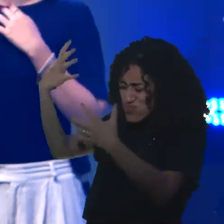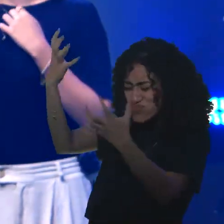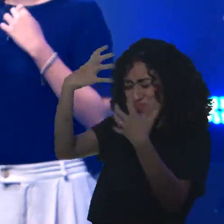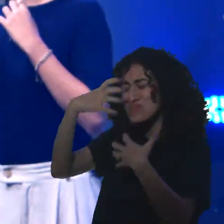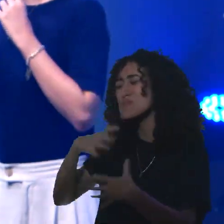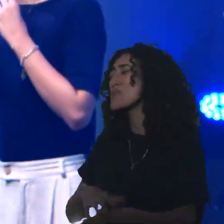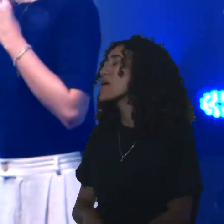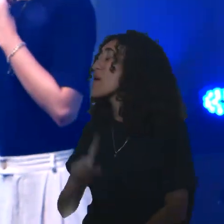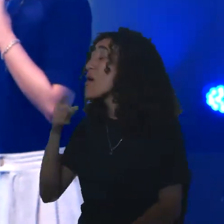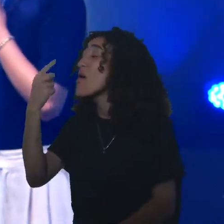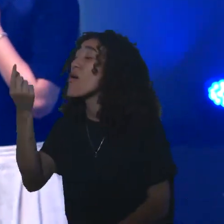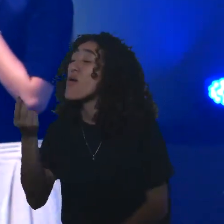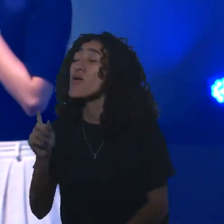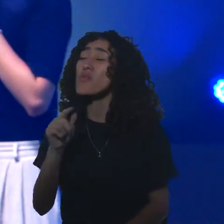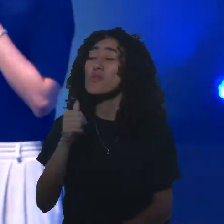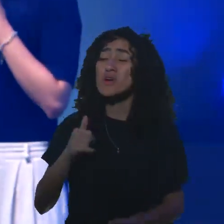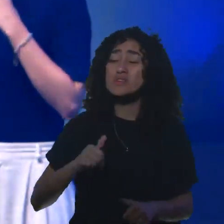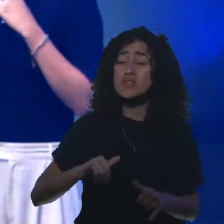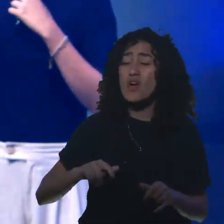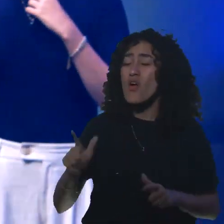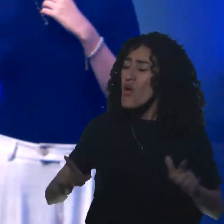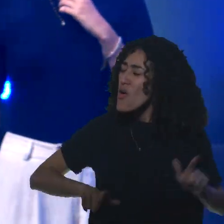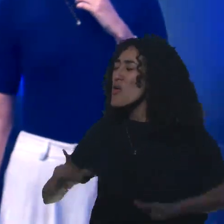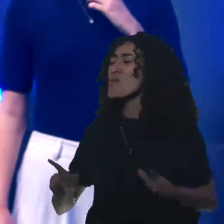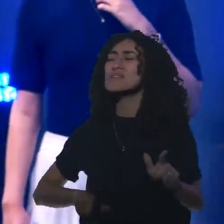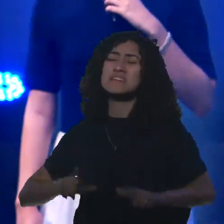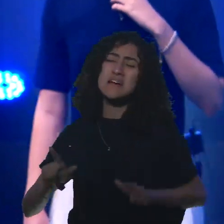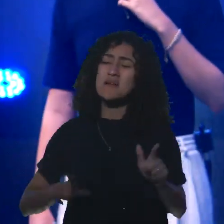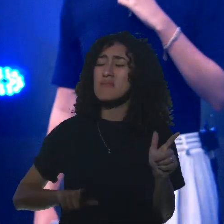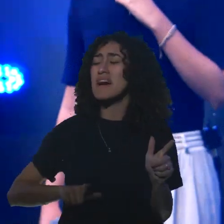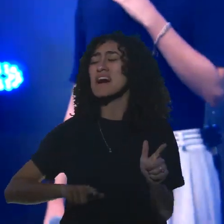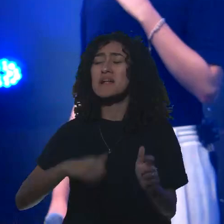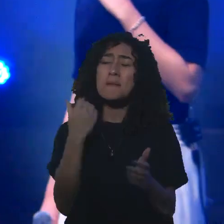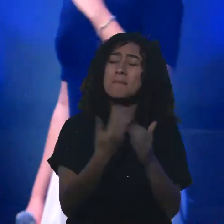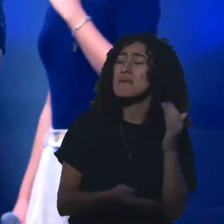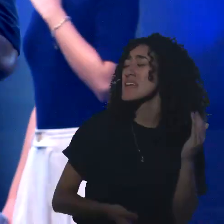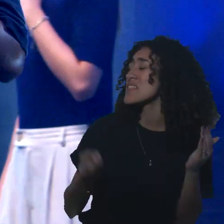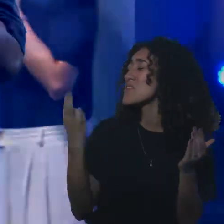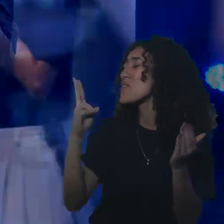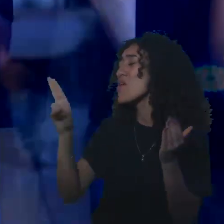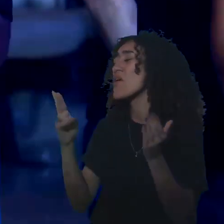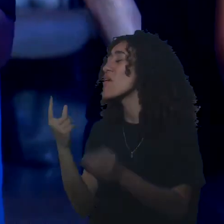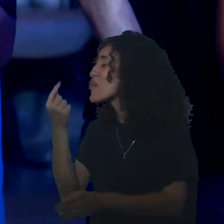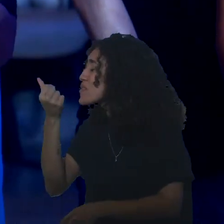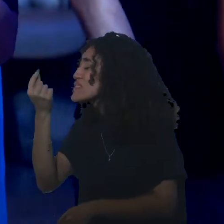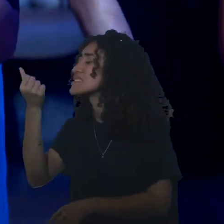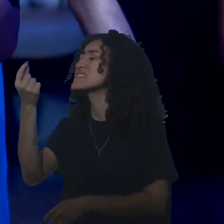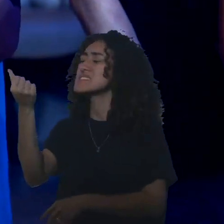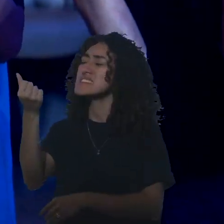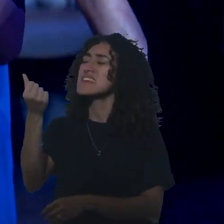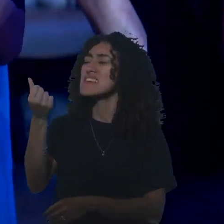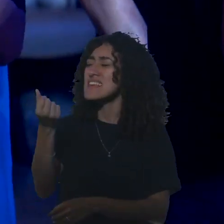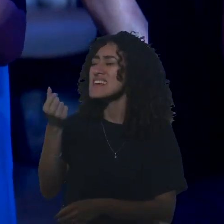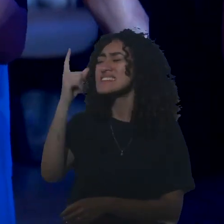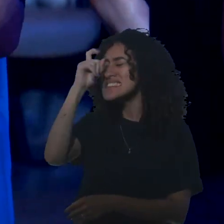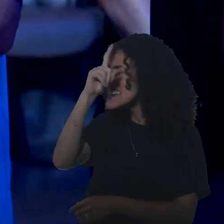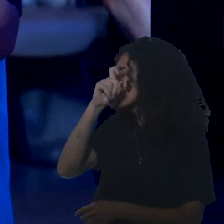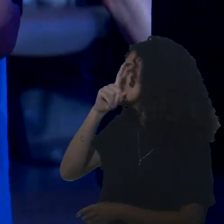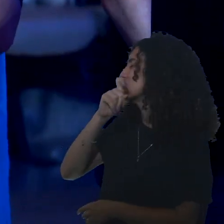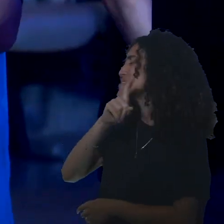a porta de emprego que não se abre, Pai, uma vida financeira que não está nada